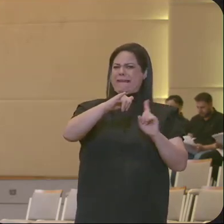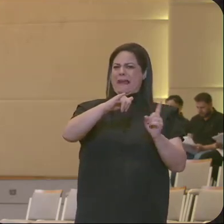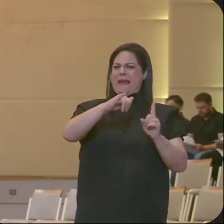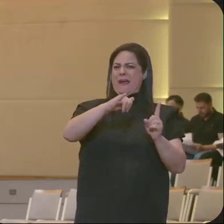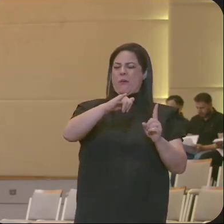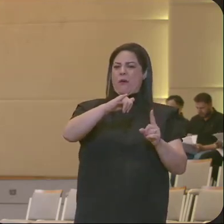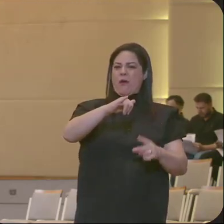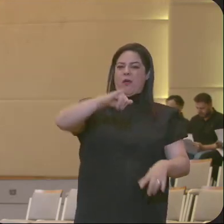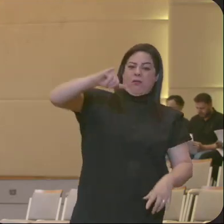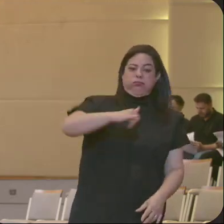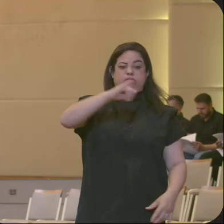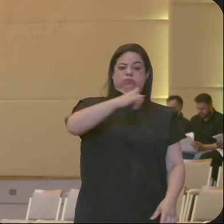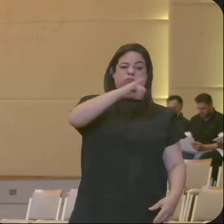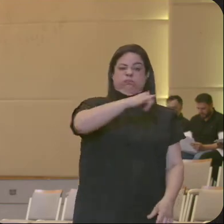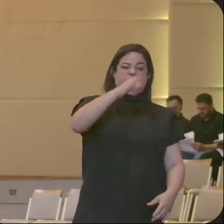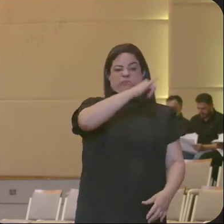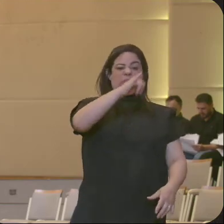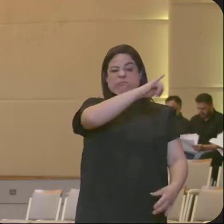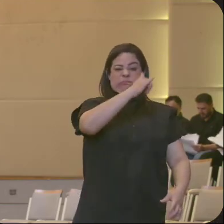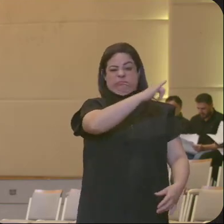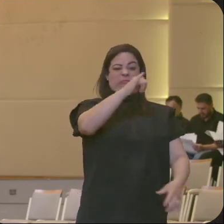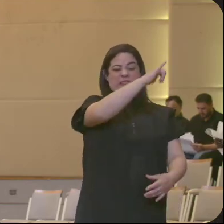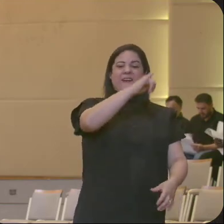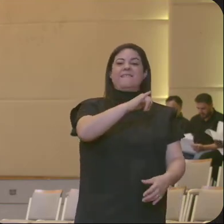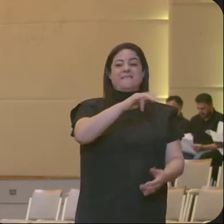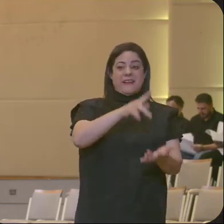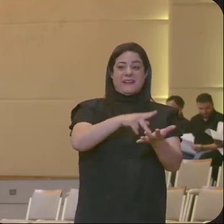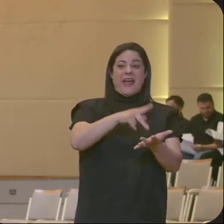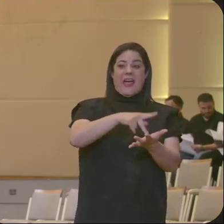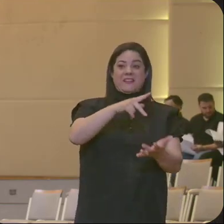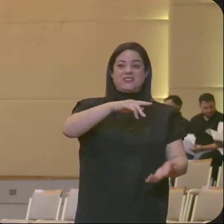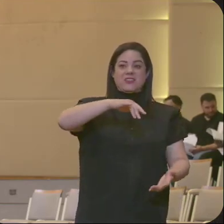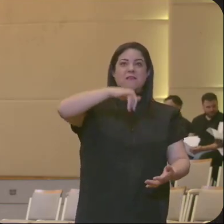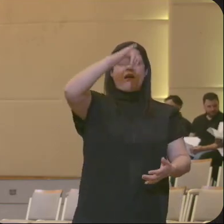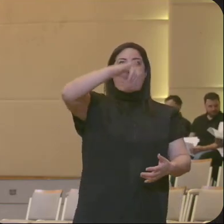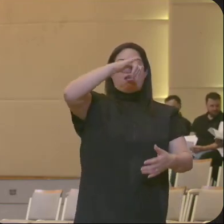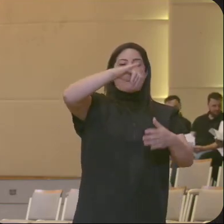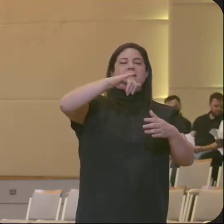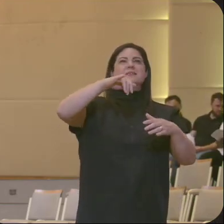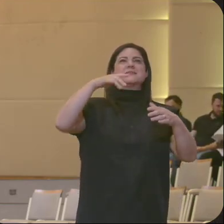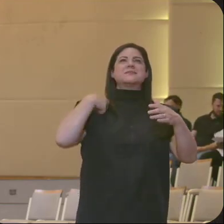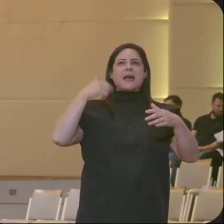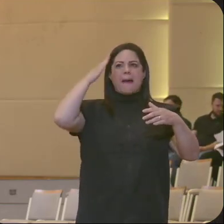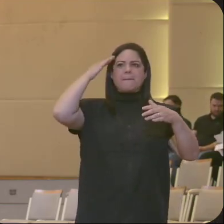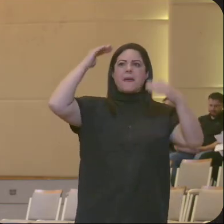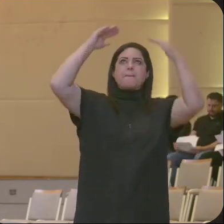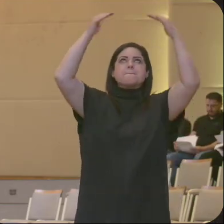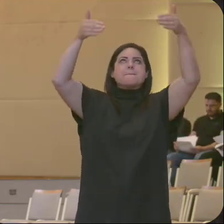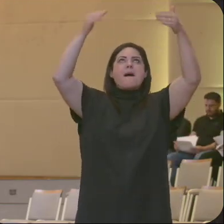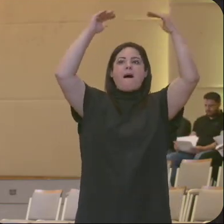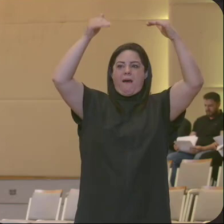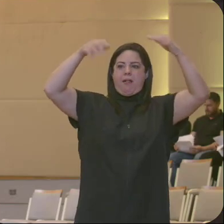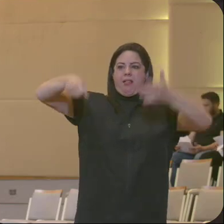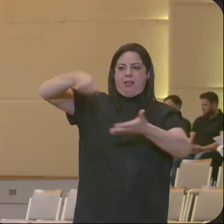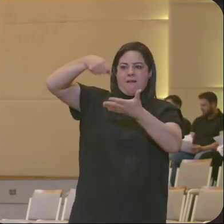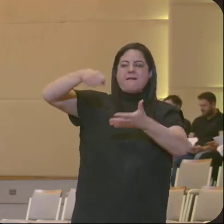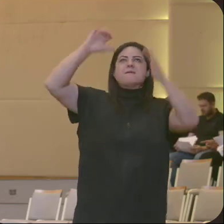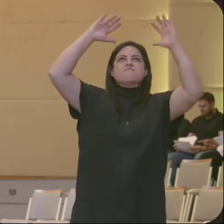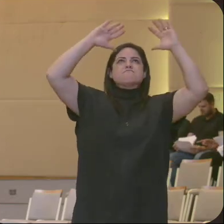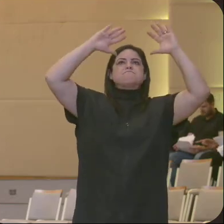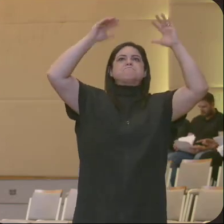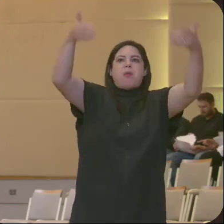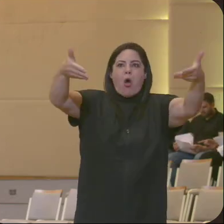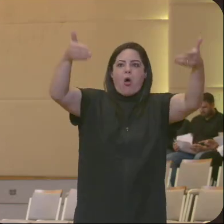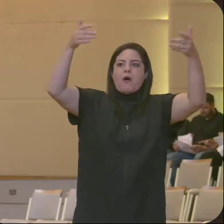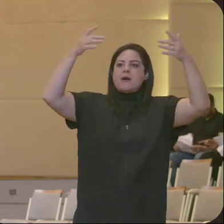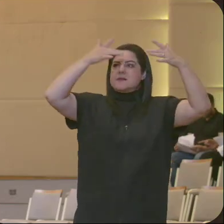frio na barriga, mas turbulência mesmo. Daquela de abrir os compartimentos de mala acima, assim, as malas começarem a cair e as